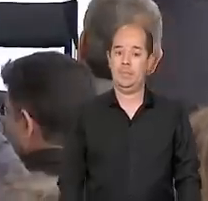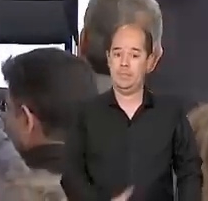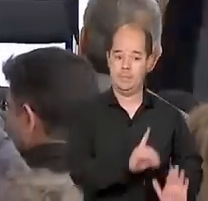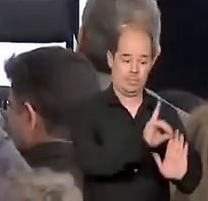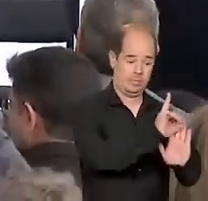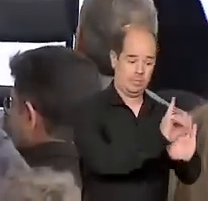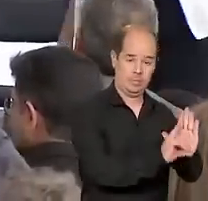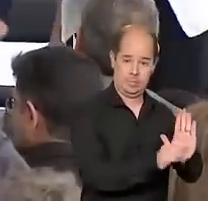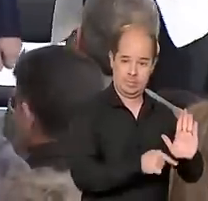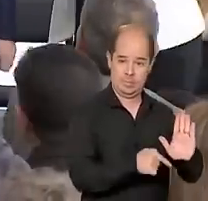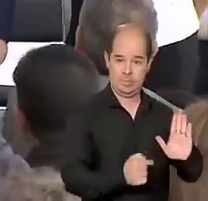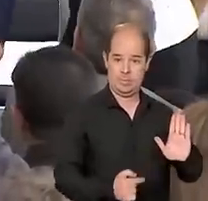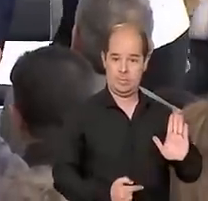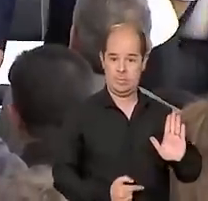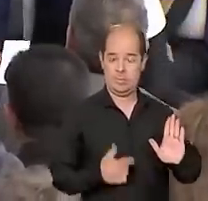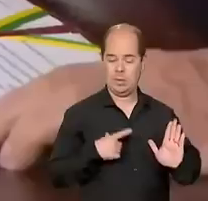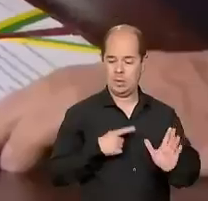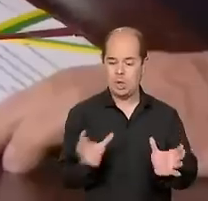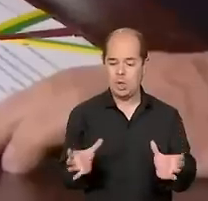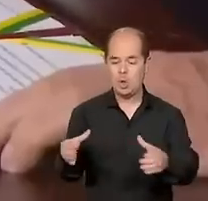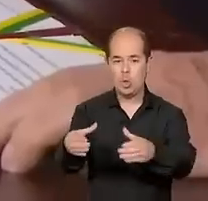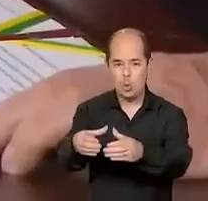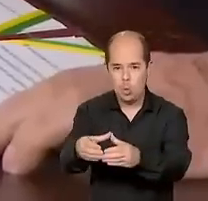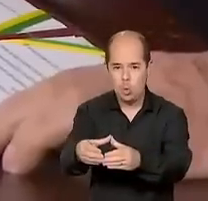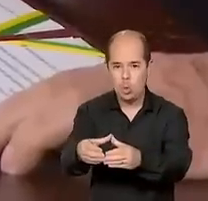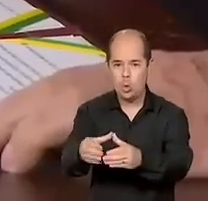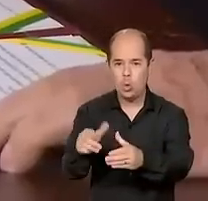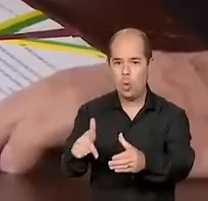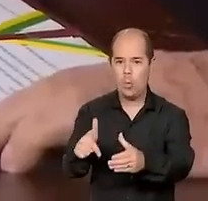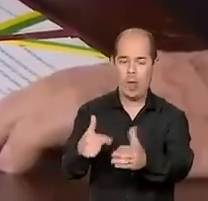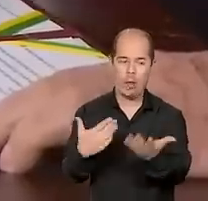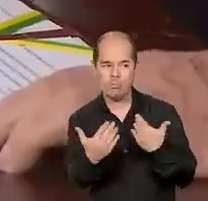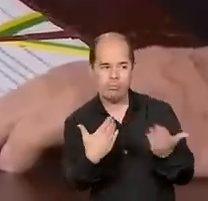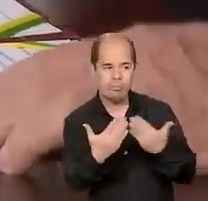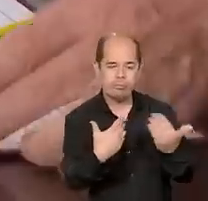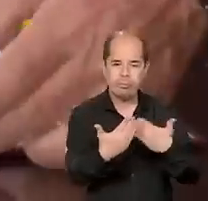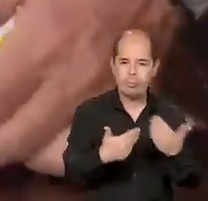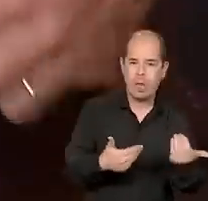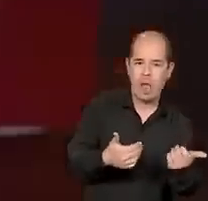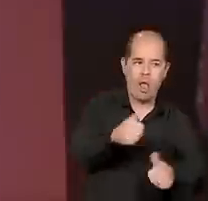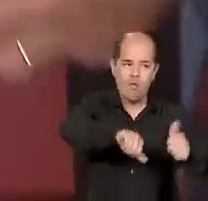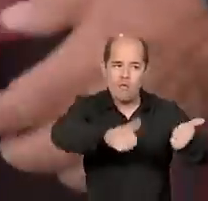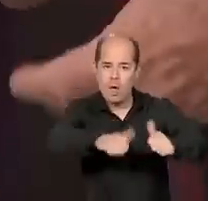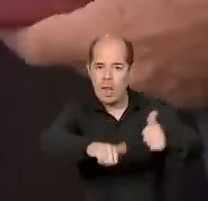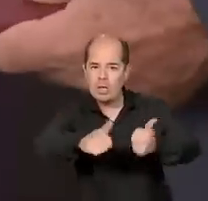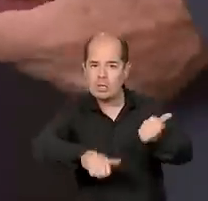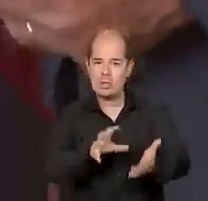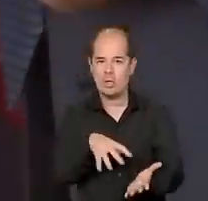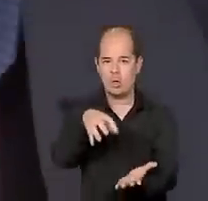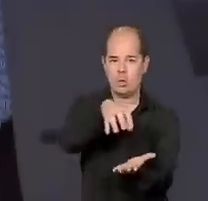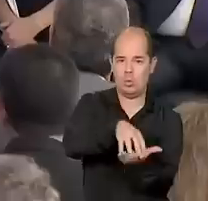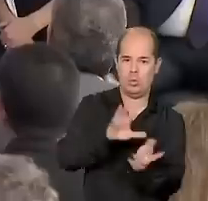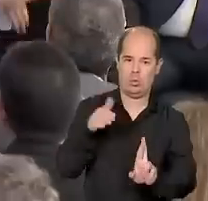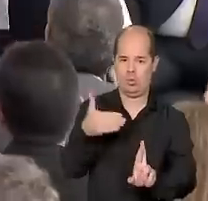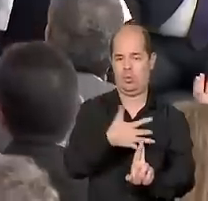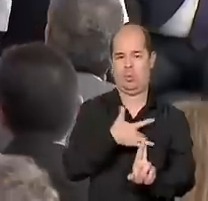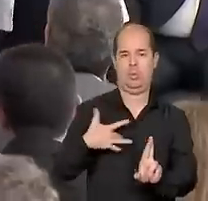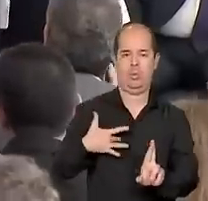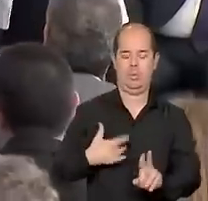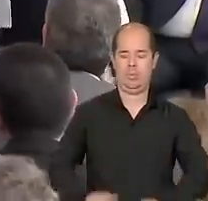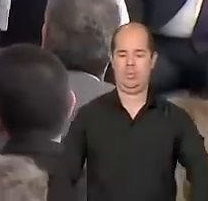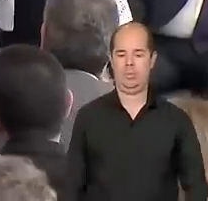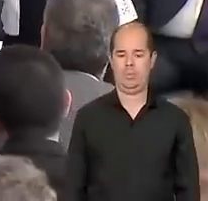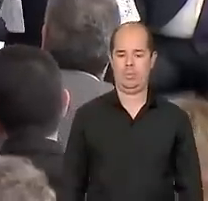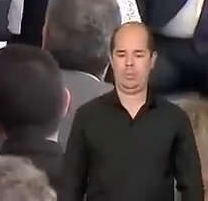Decreto que dispõe sobre o Comitê Deliberativo e a Comissão Técnica de Avaliação no âmbito do Complexo Industrial da Saúde.